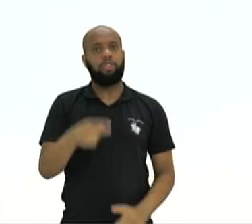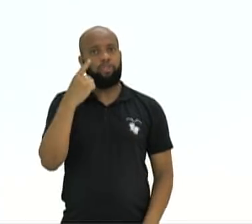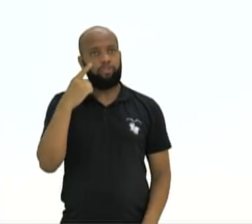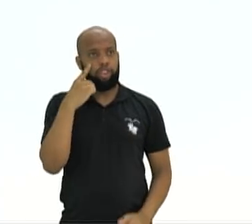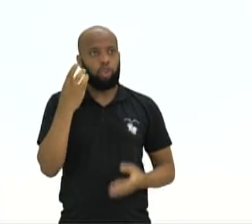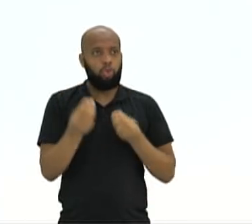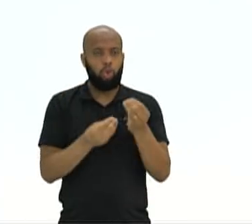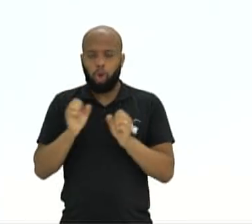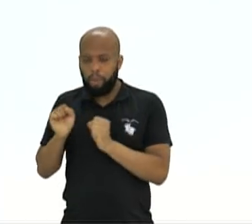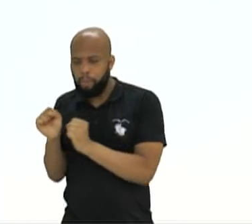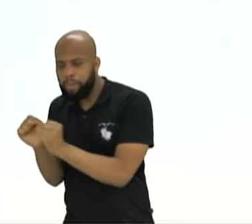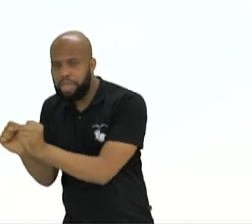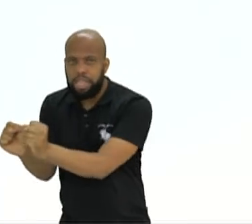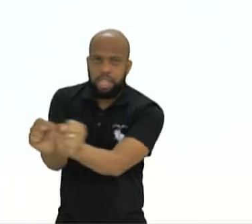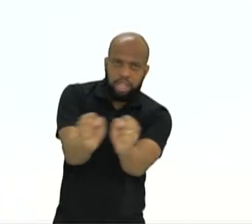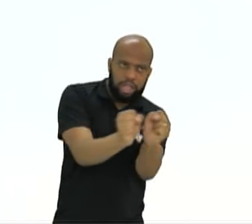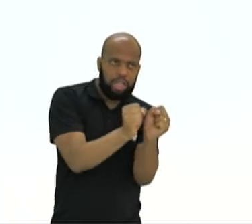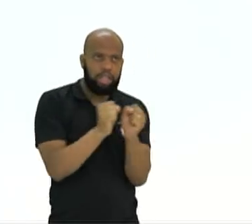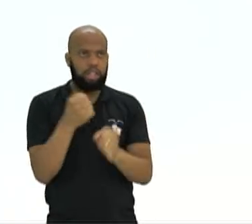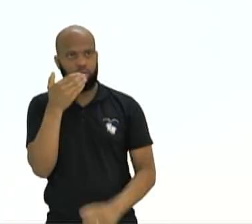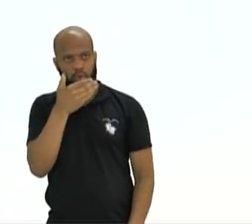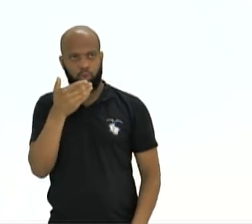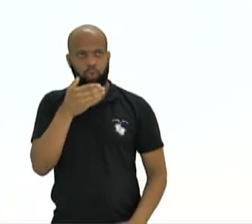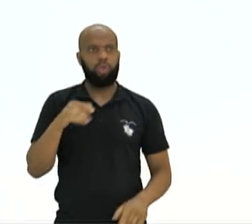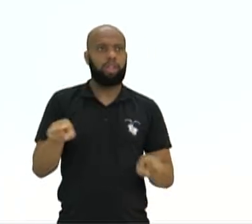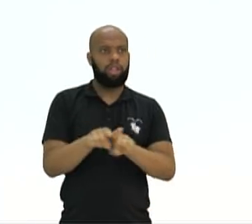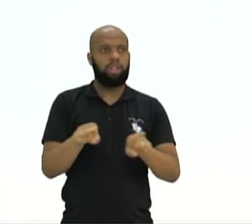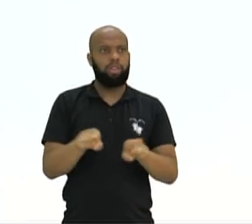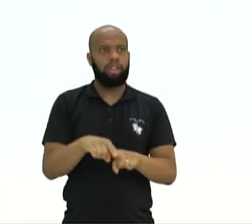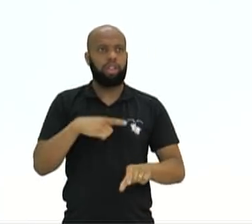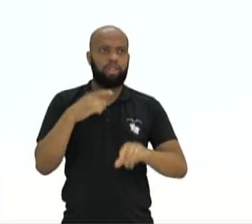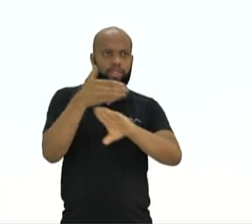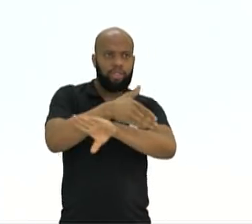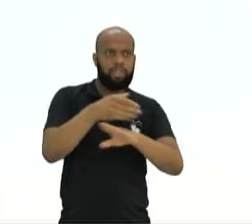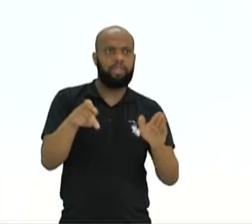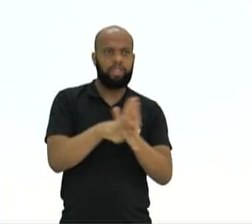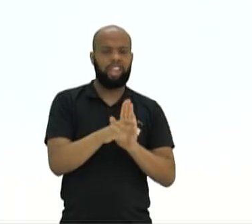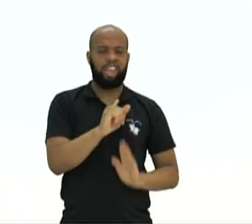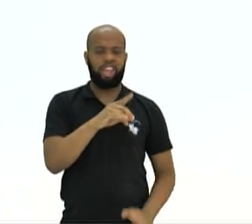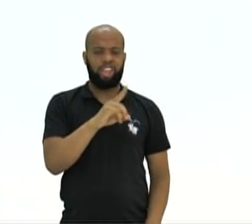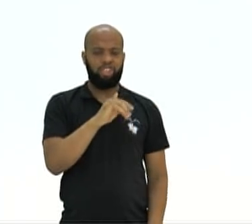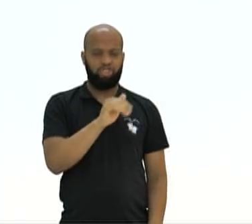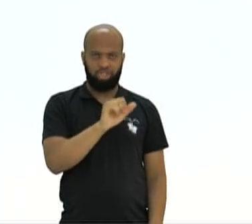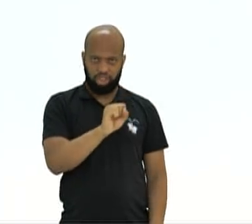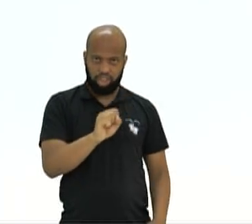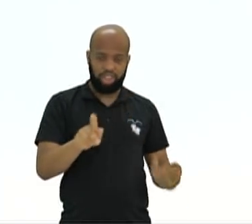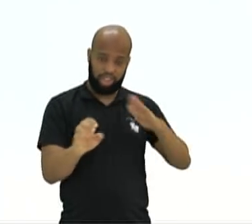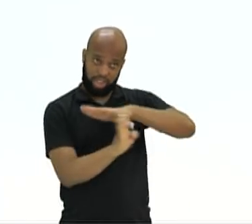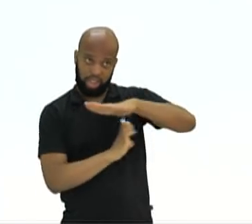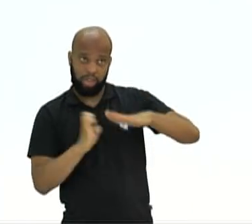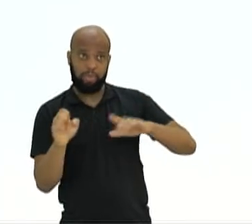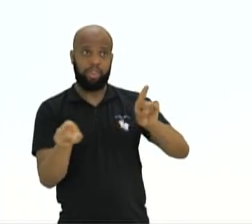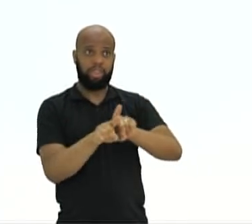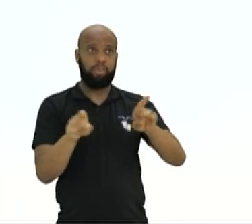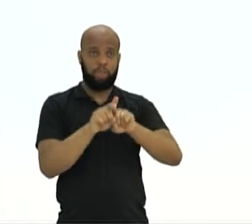Quantas vezes fui para lá. Companhia das Índias, invasão holandesa em Pernambuco. Inclusive, eu trouxe um filho de lá, né, como diz o